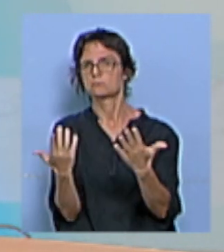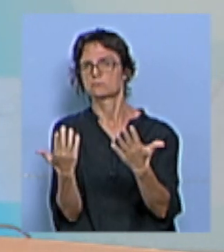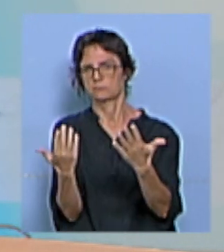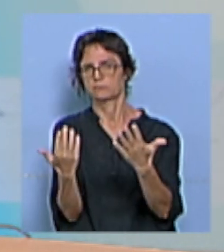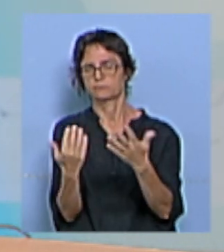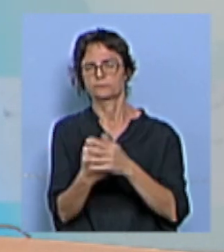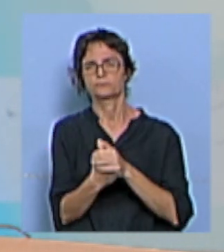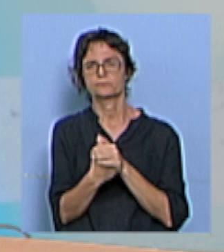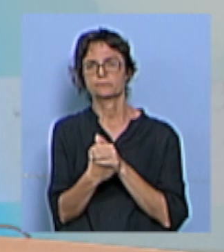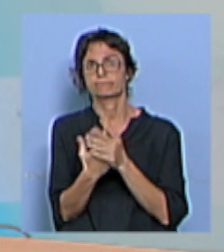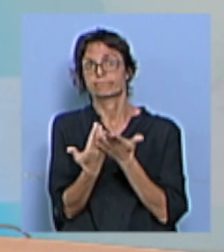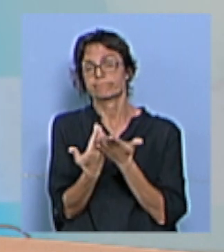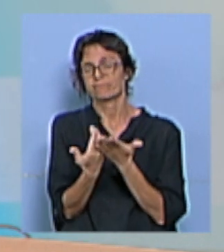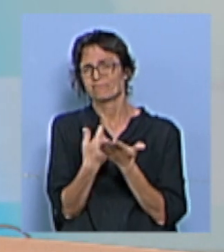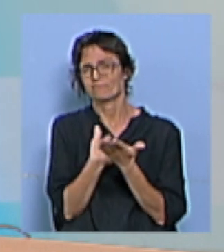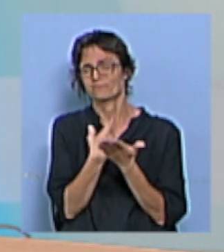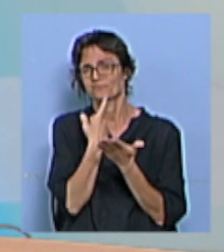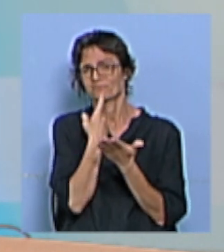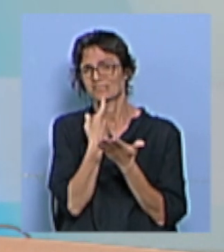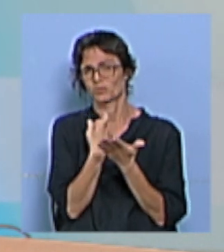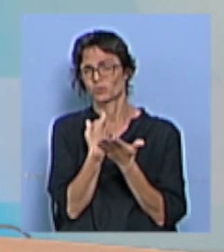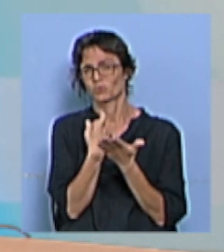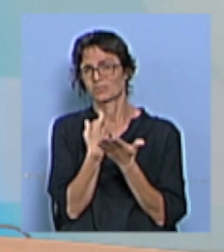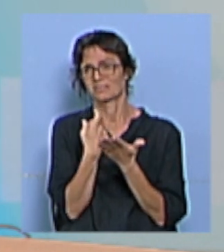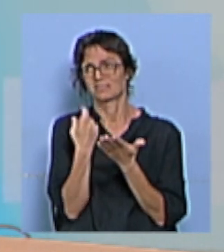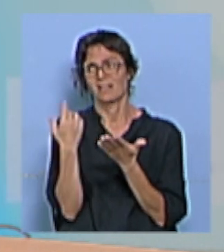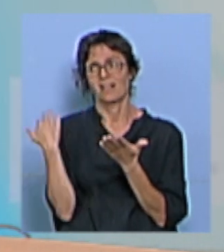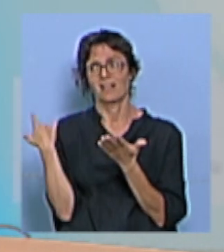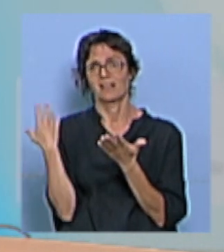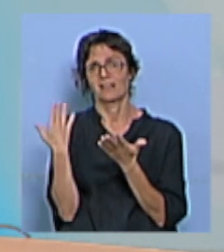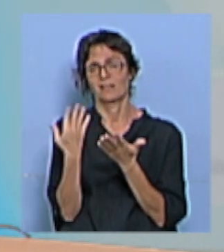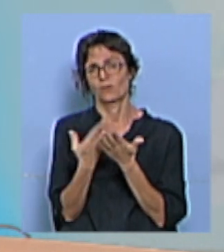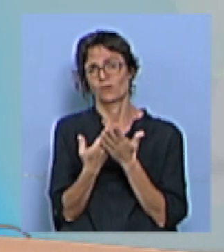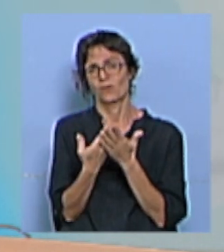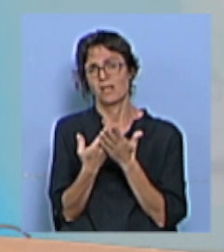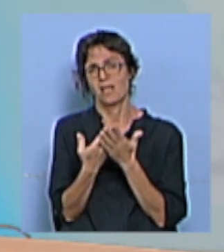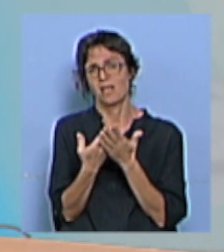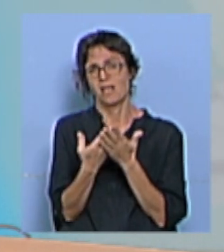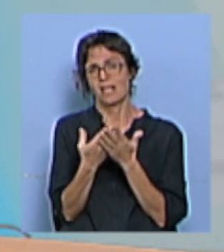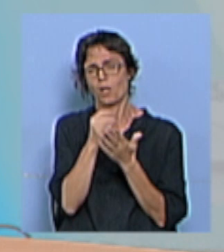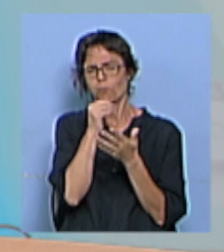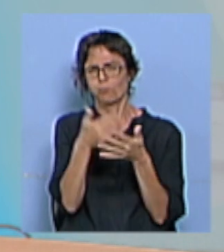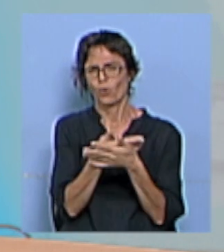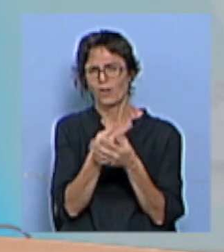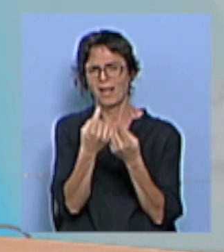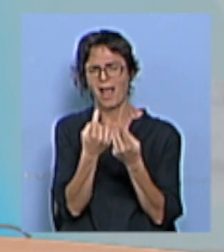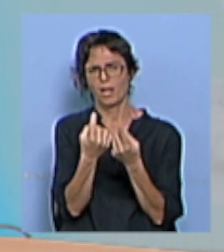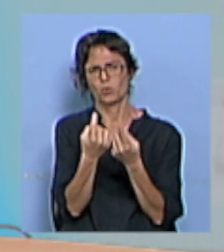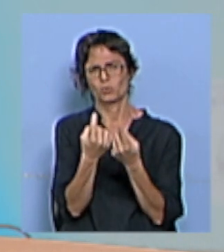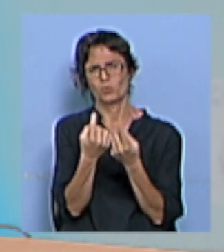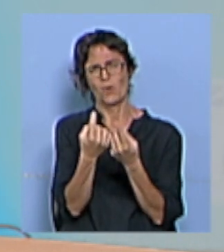De alguma forma, a morte era uma realidade um tanto ou quanto abstrata na vida das pessoas e agora parece-lhe